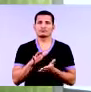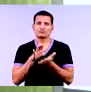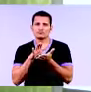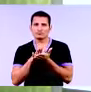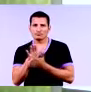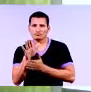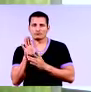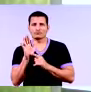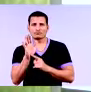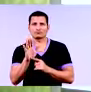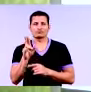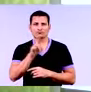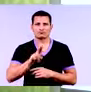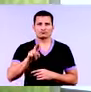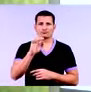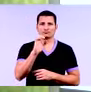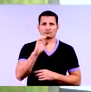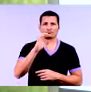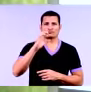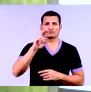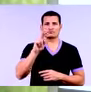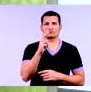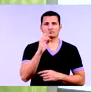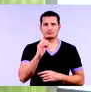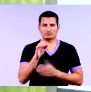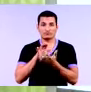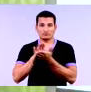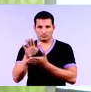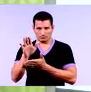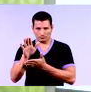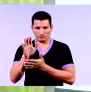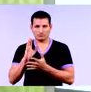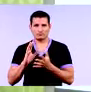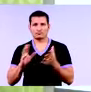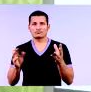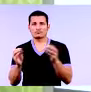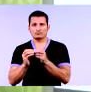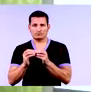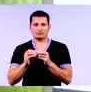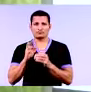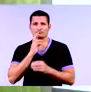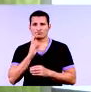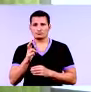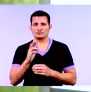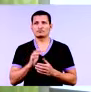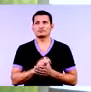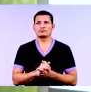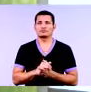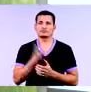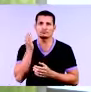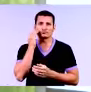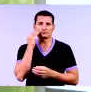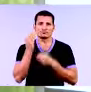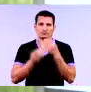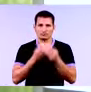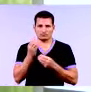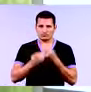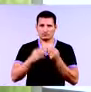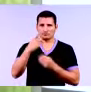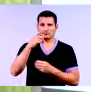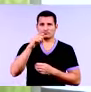impressão, utilizando o echo para imprimir e concatenar o resultado. Vamos ver como fica a página, o conteúdo